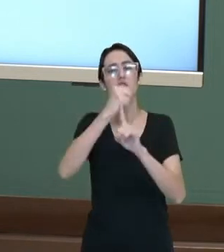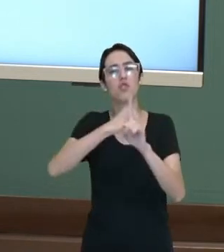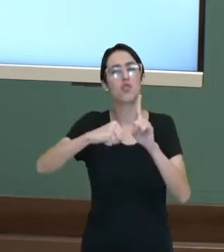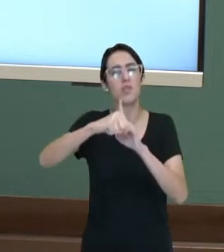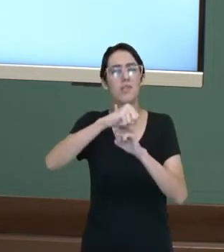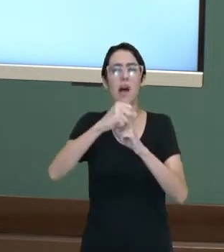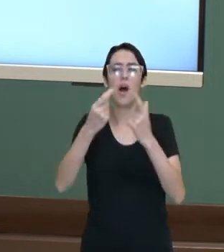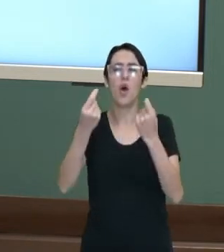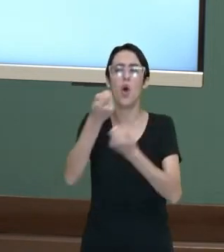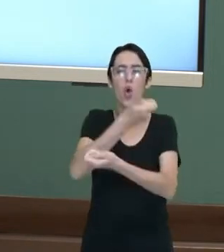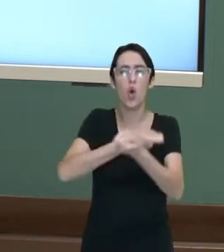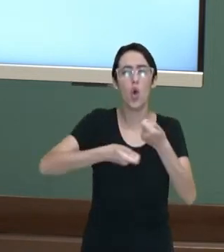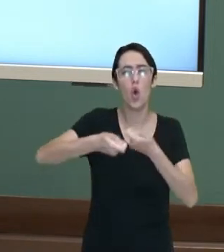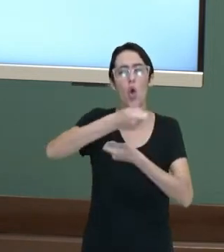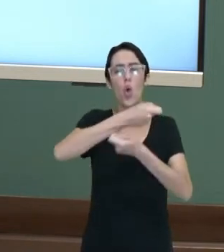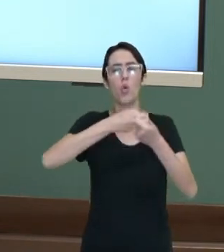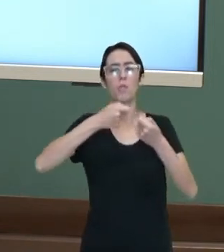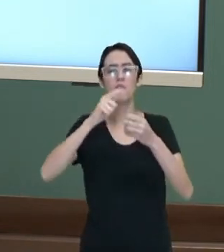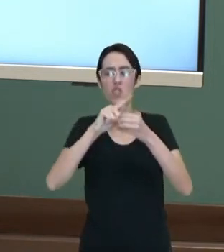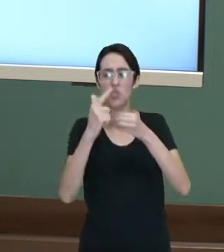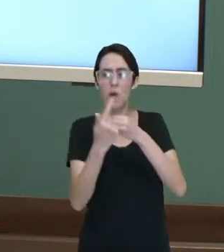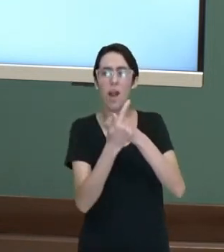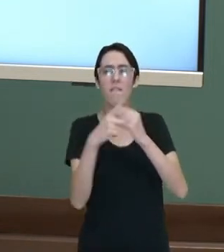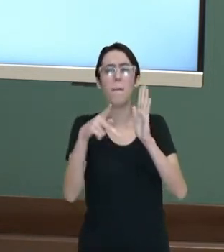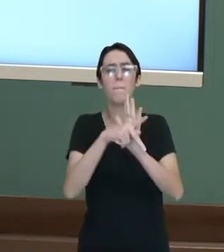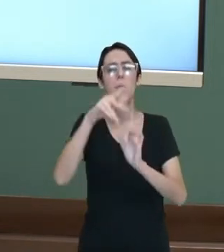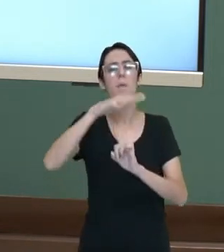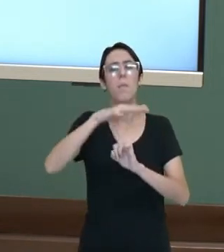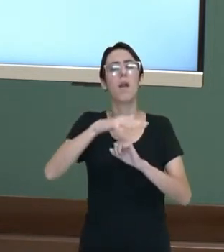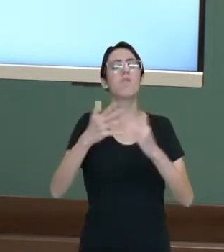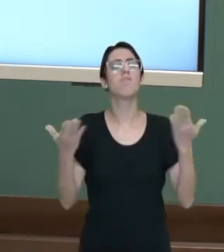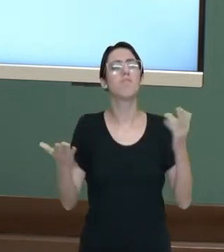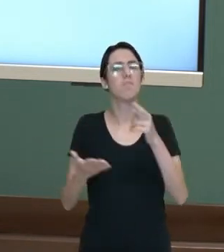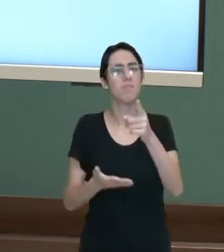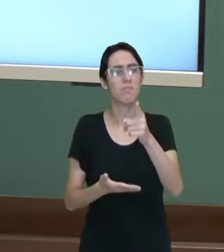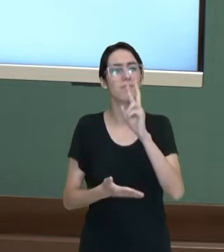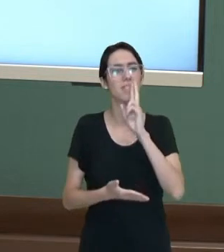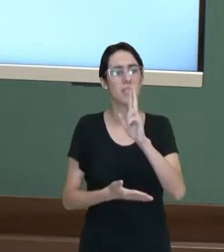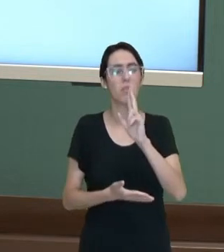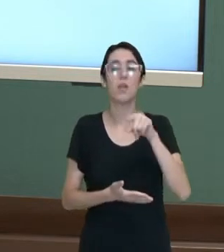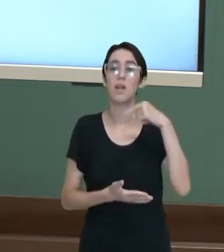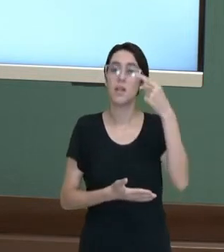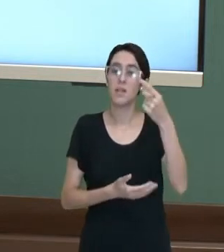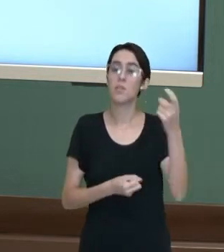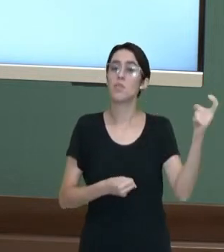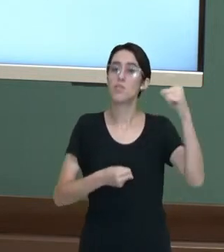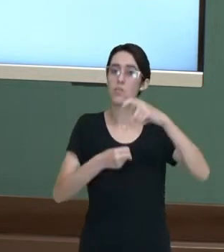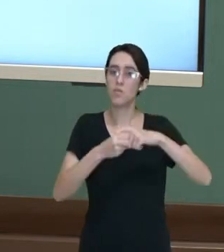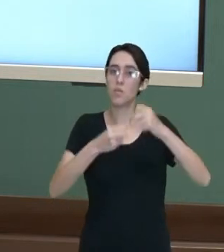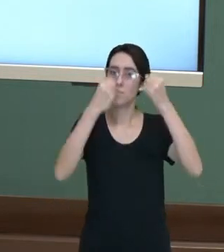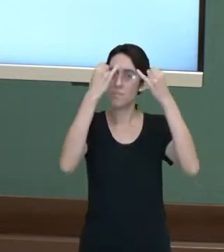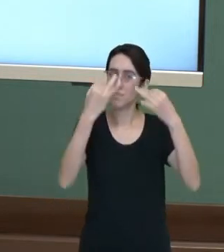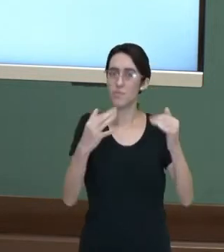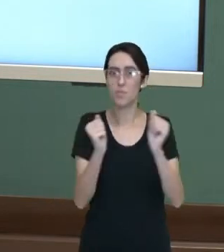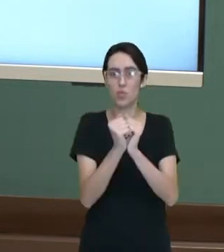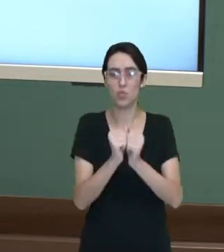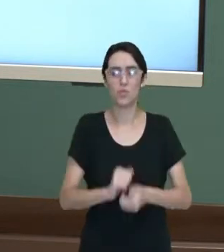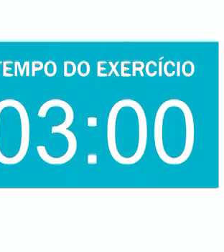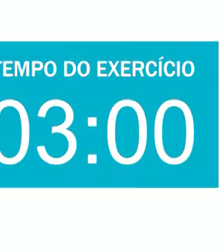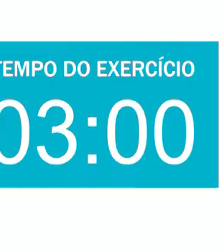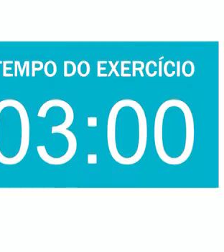sociais, econômicas, geográficas do estado do Paraná. E a gente volta para fazer a correção juntos.